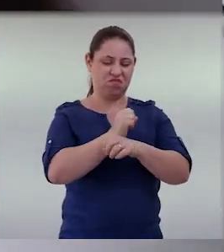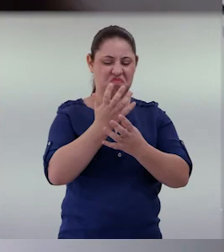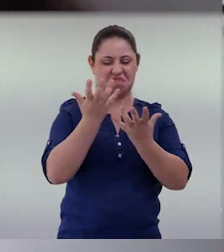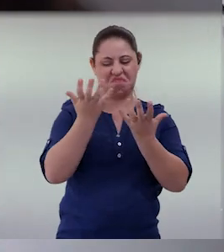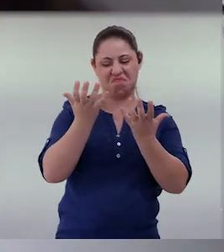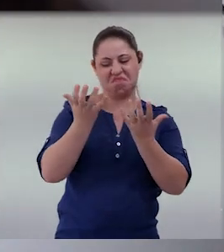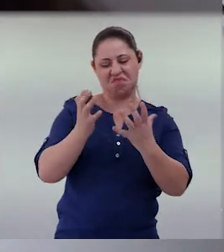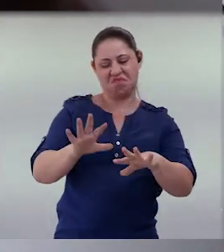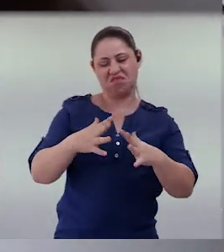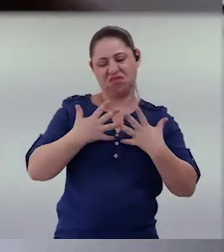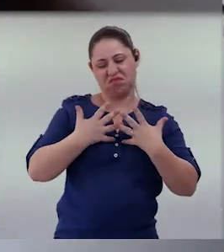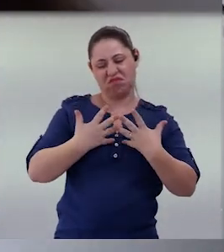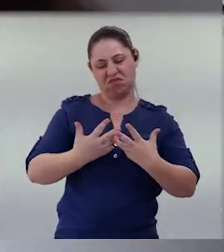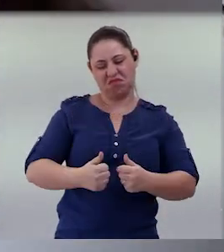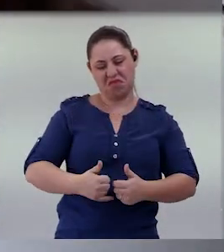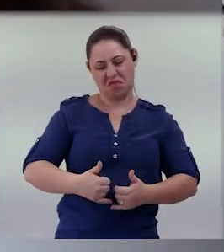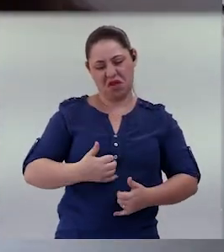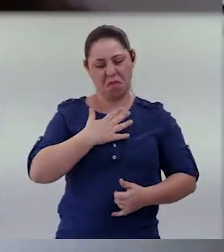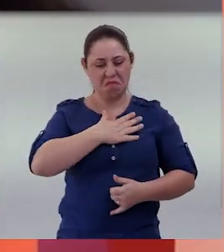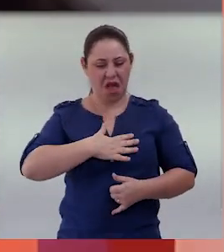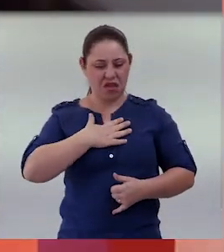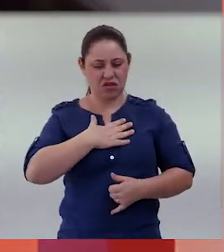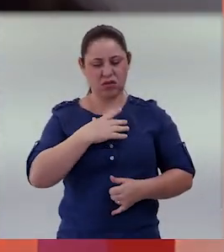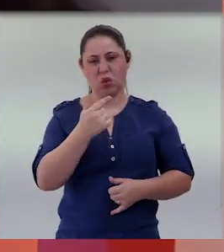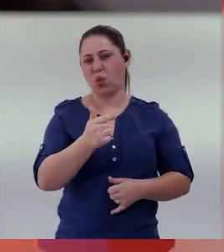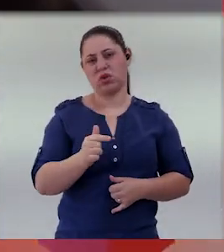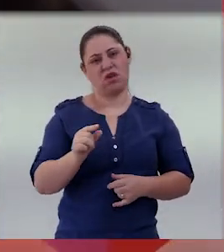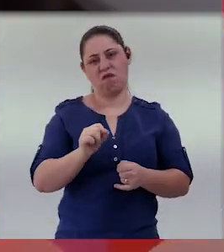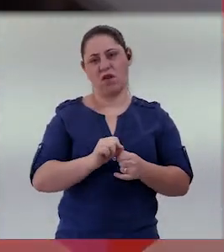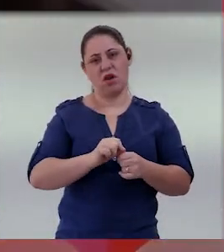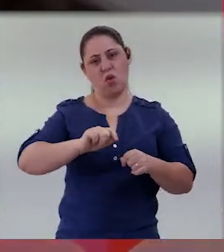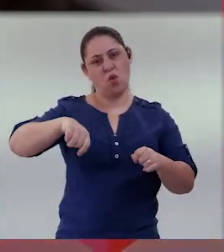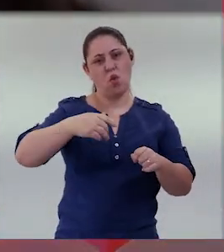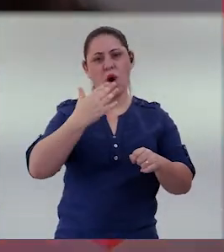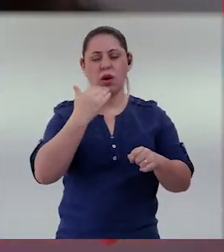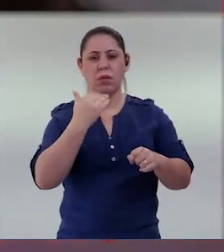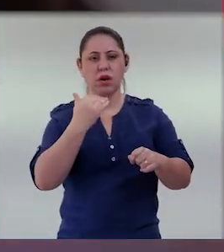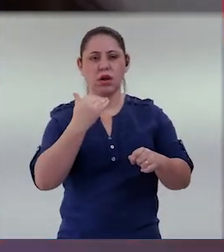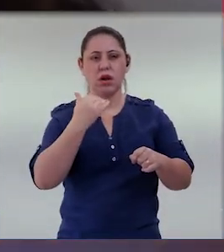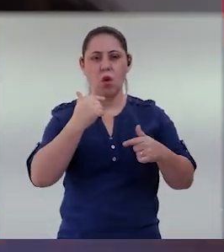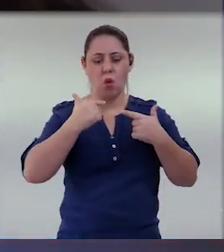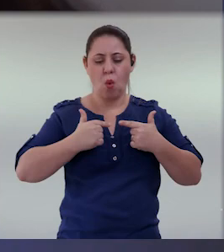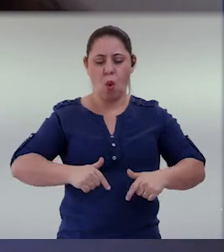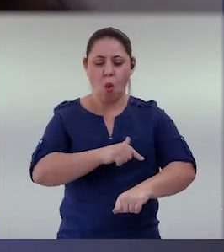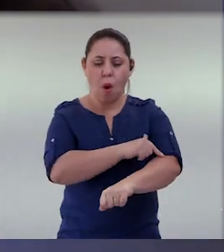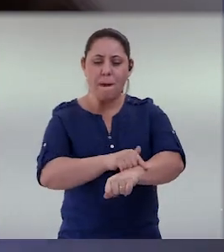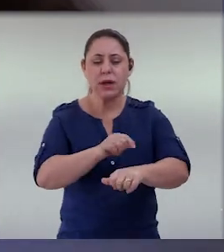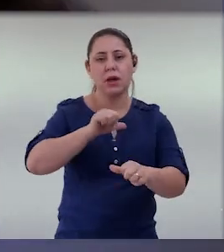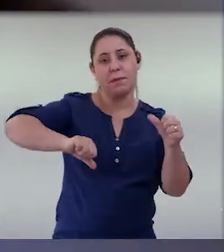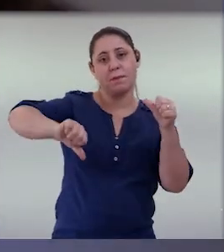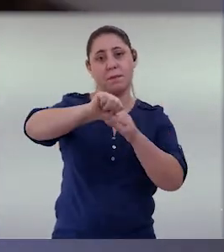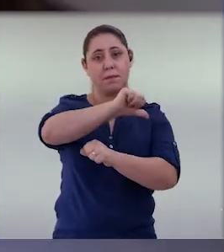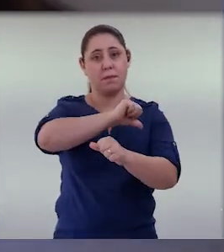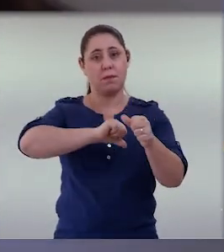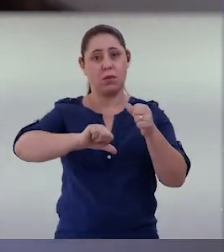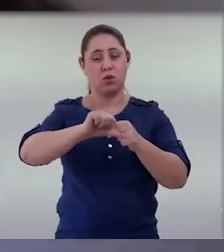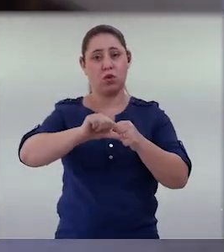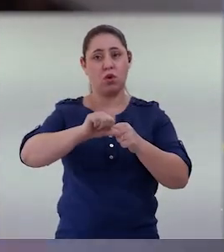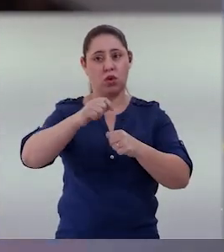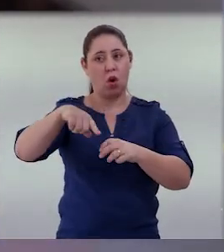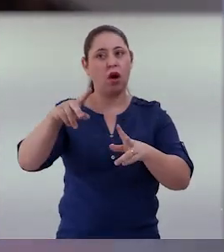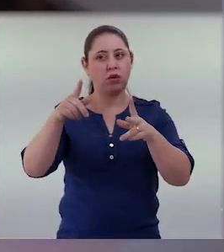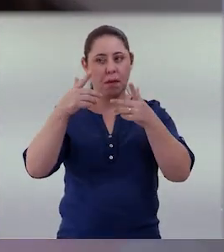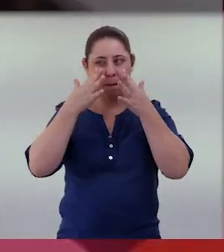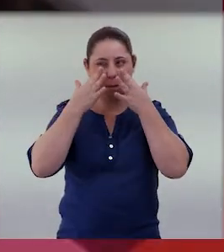cozinhar, de repente ela não quer mais cozinhar, não sente prazer em fazer aquilo. Então, os comportamentos mudam nesse